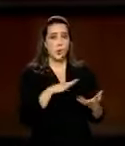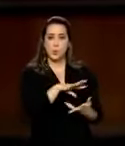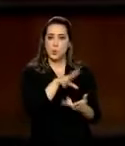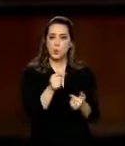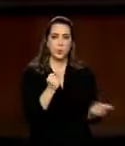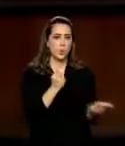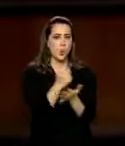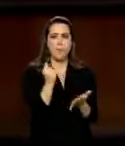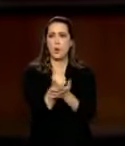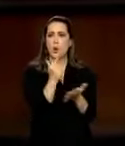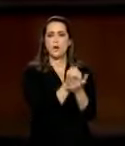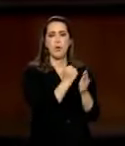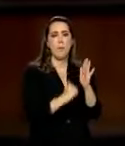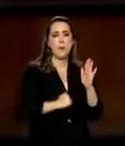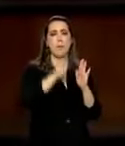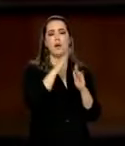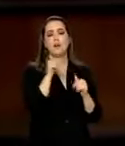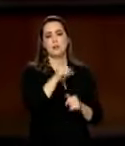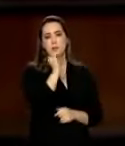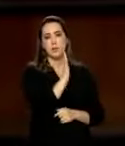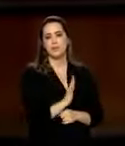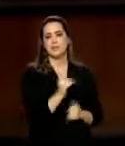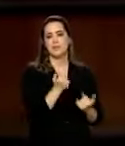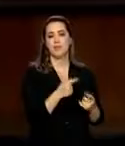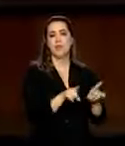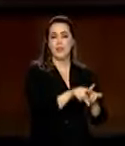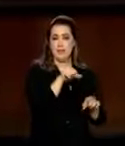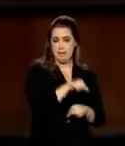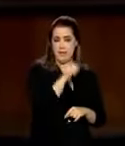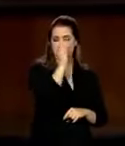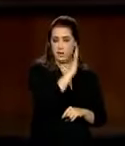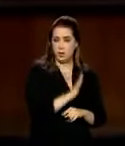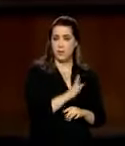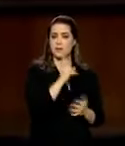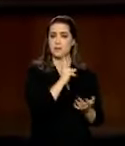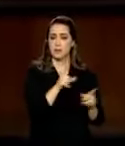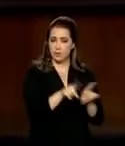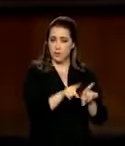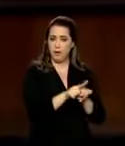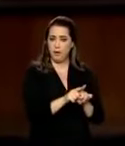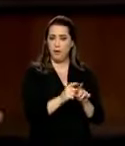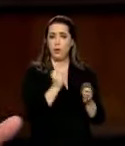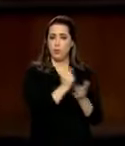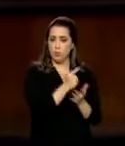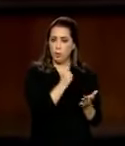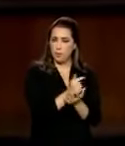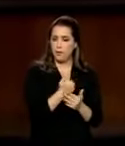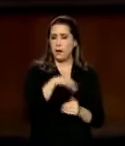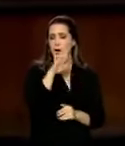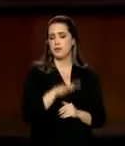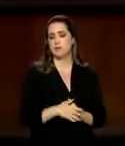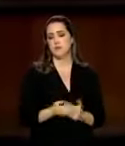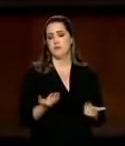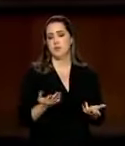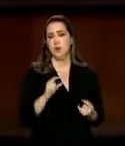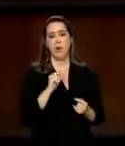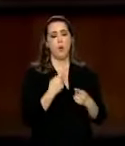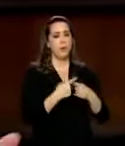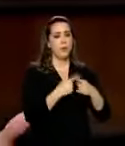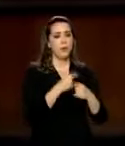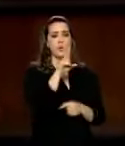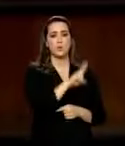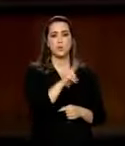comprar mais no Brasil. Aqui no Brasil também se consumiu mais, apesar da pandemia. O que, que levou um consumo maior?